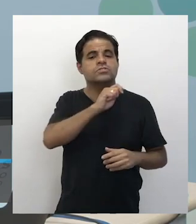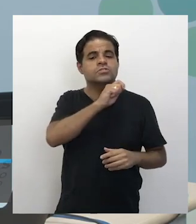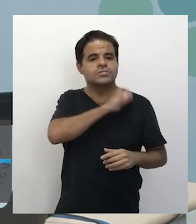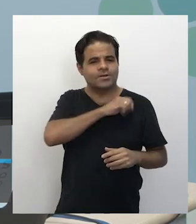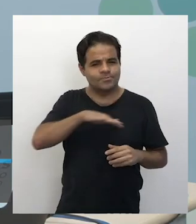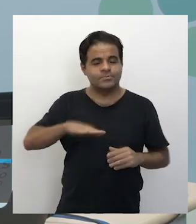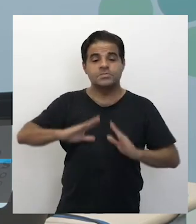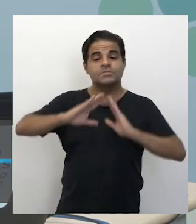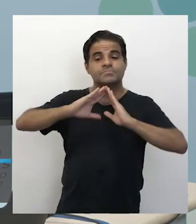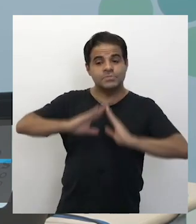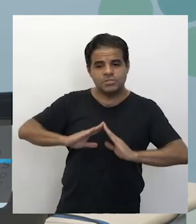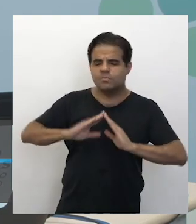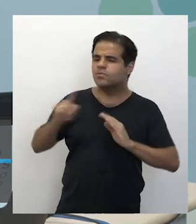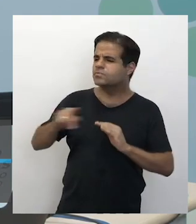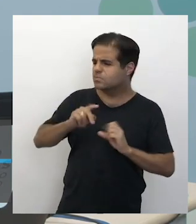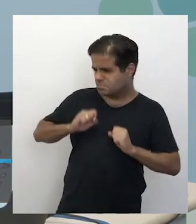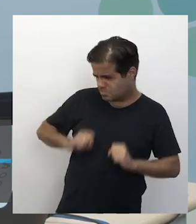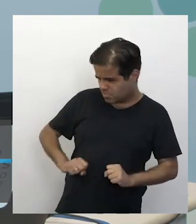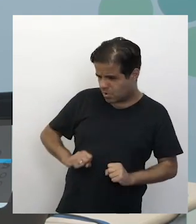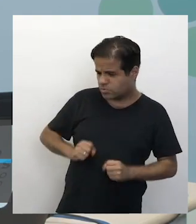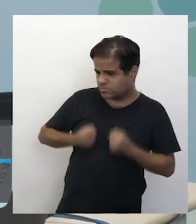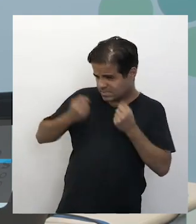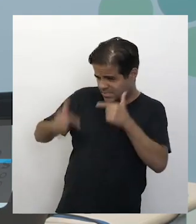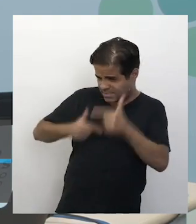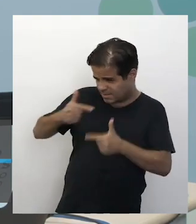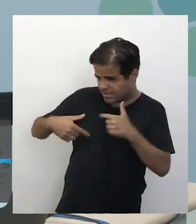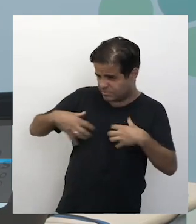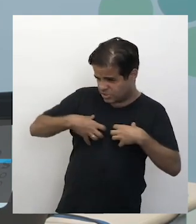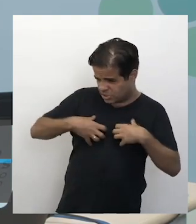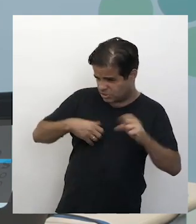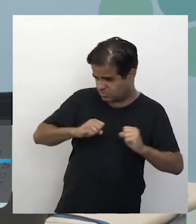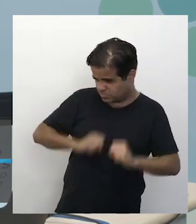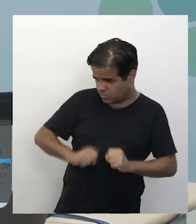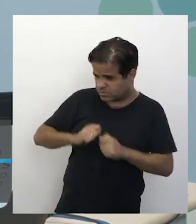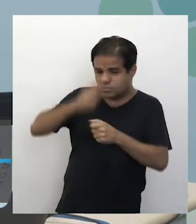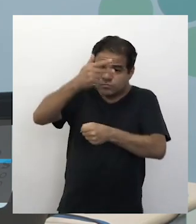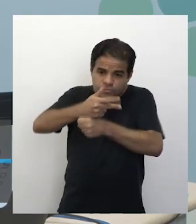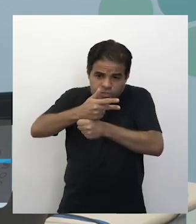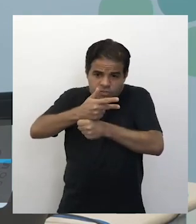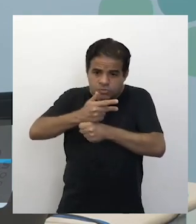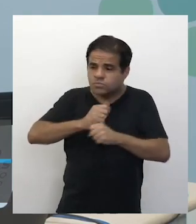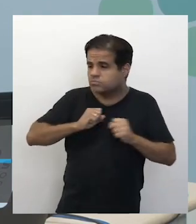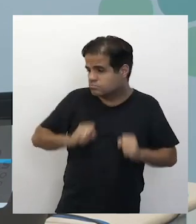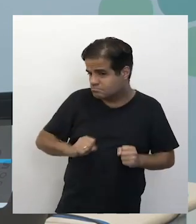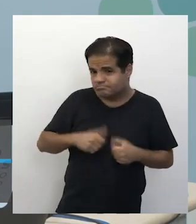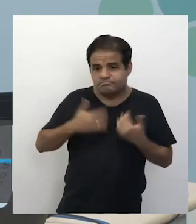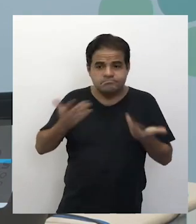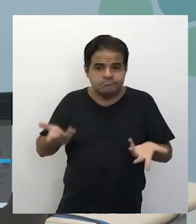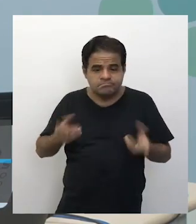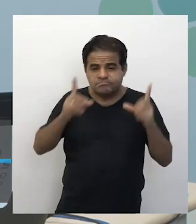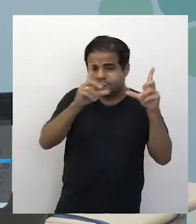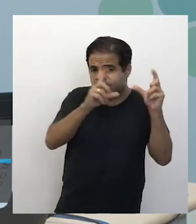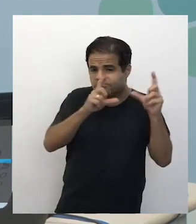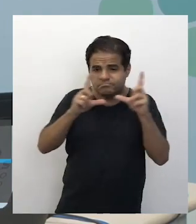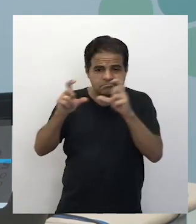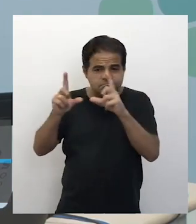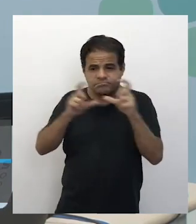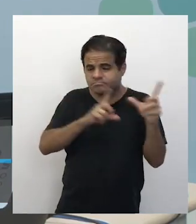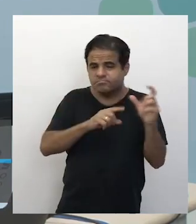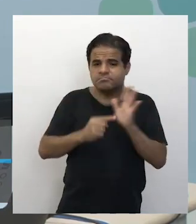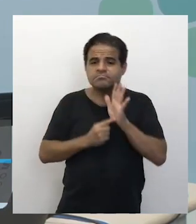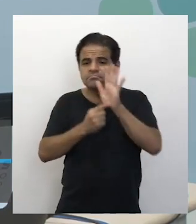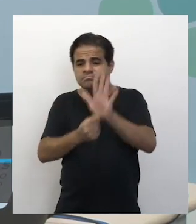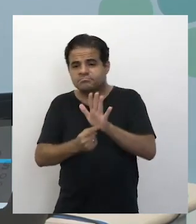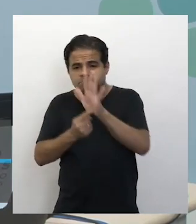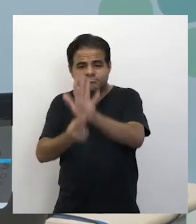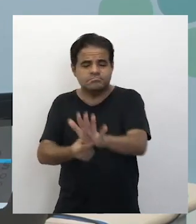eles pediam, professor, eu posso entregar esse trabalho desse jeito? Eu posso fazer um vídeo? Eu posso fazer, ou tirar uma foto e mostrar isso